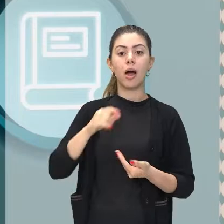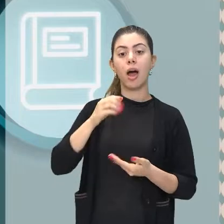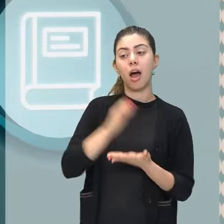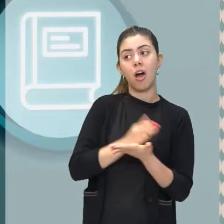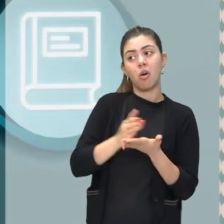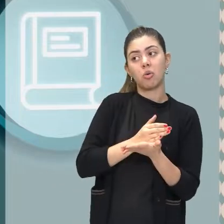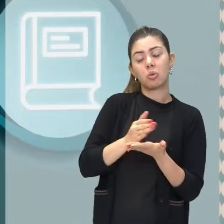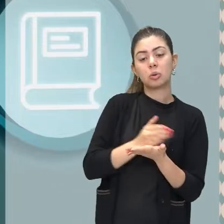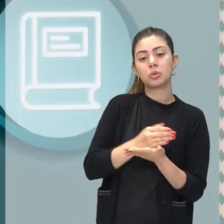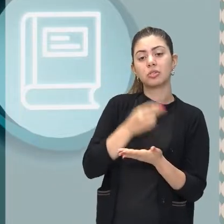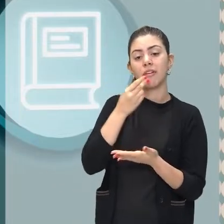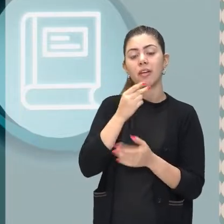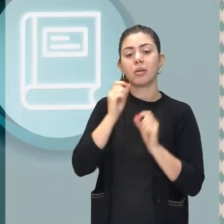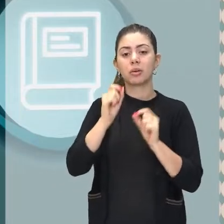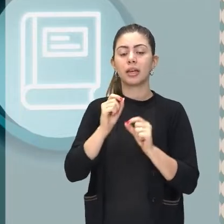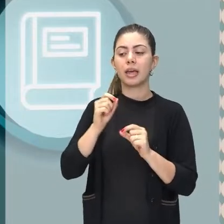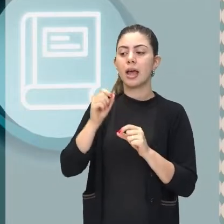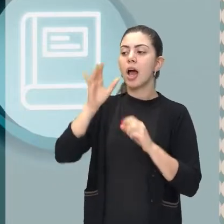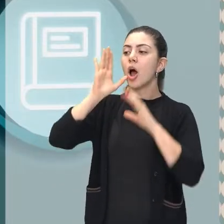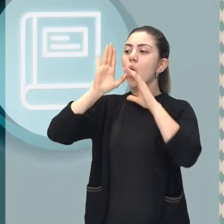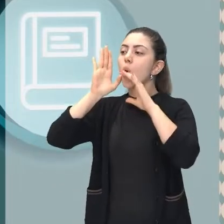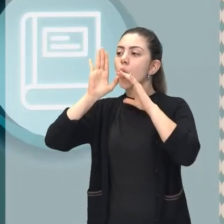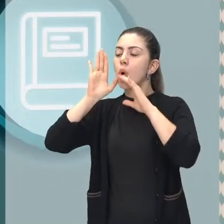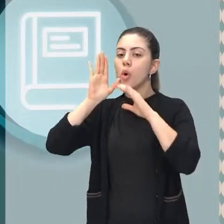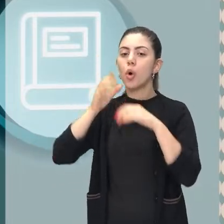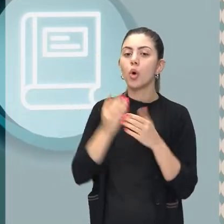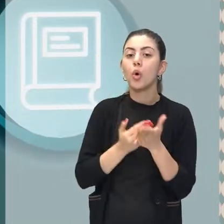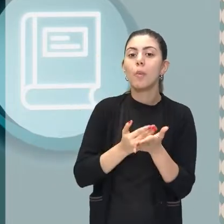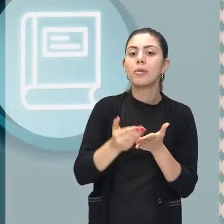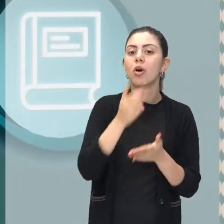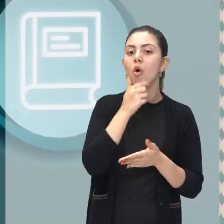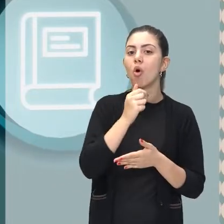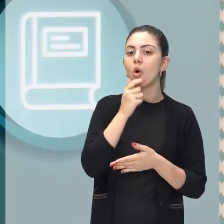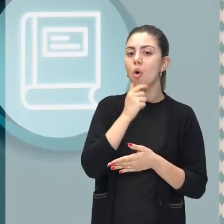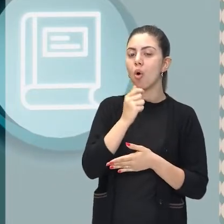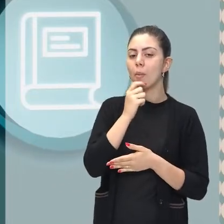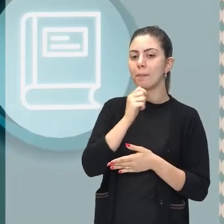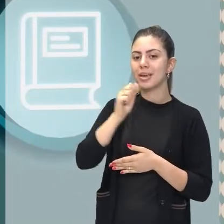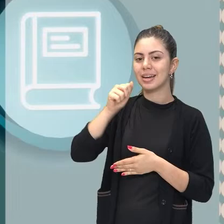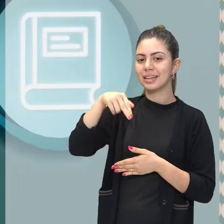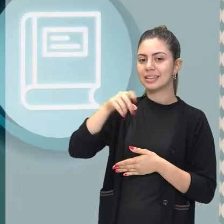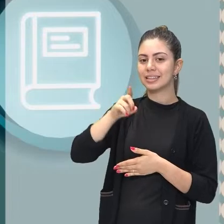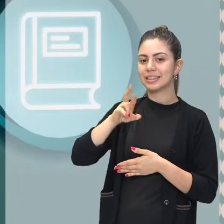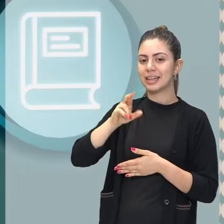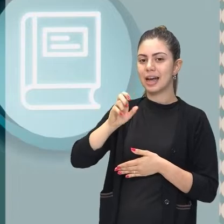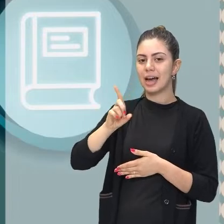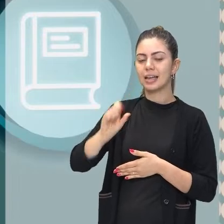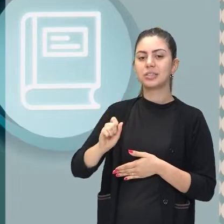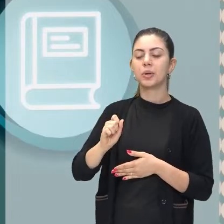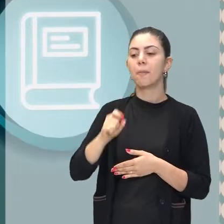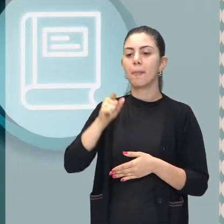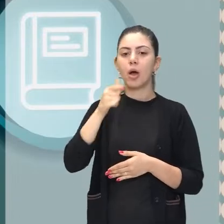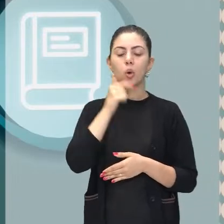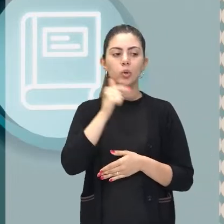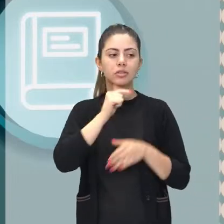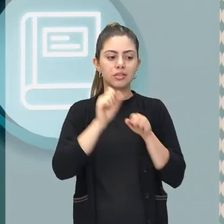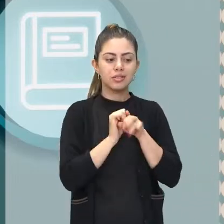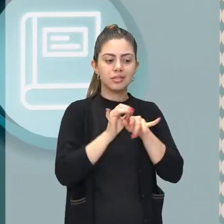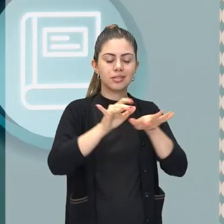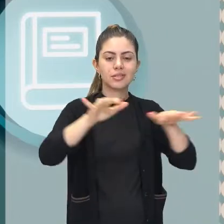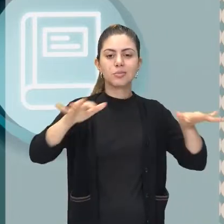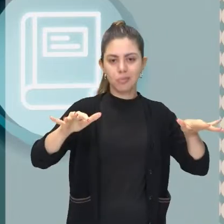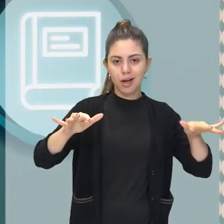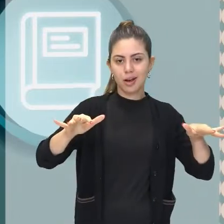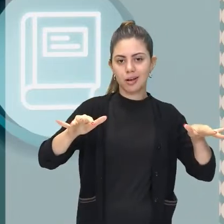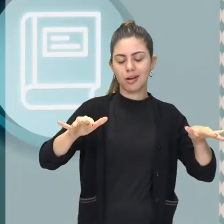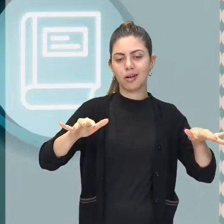vaias naquele momento, né, foi Oswald de Andrade para fazer uma grande repercussão para o movimento. Falando bom